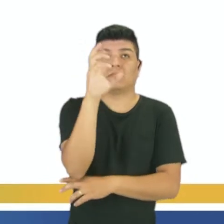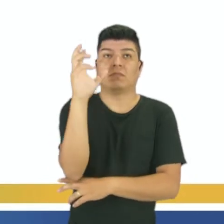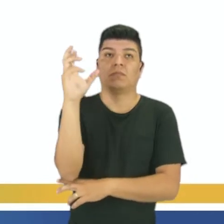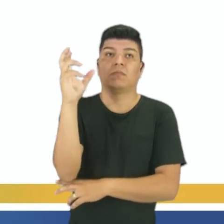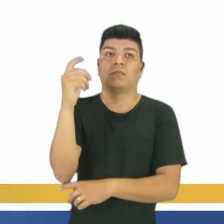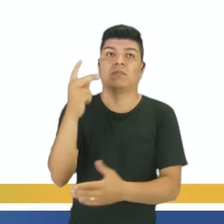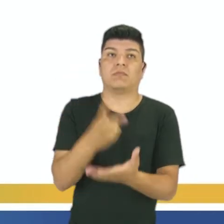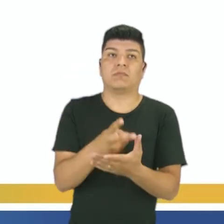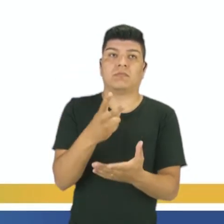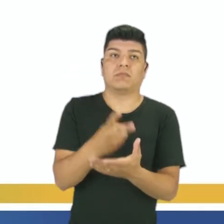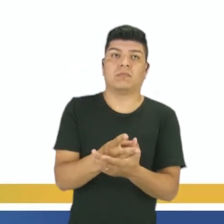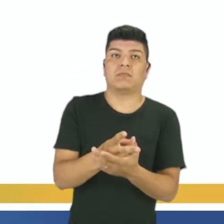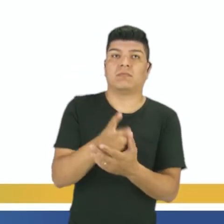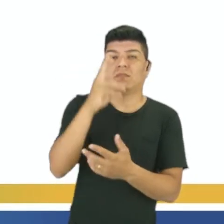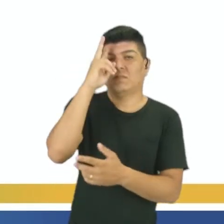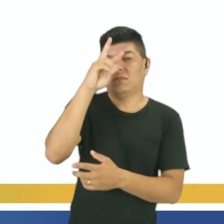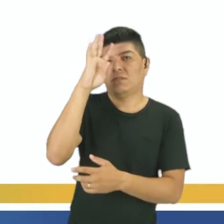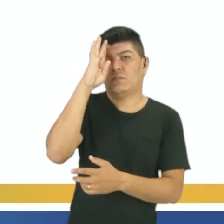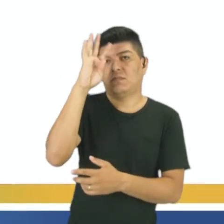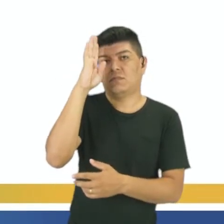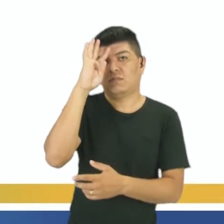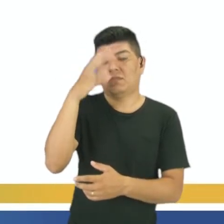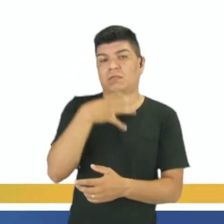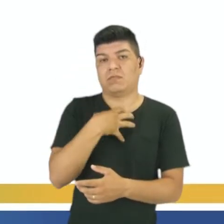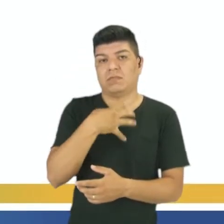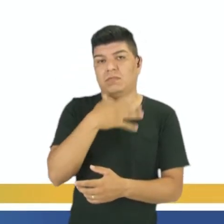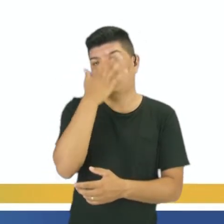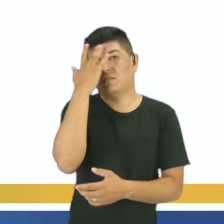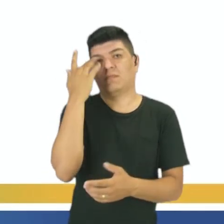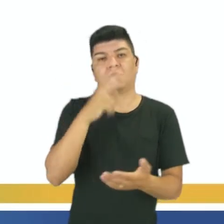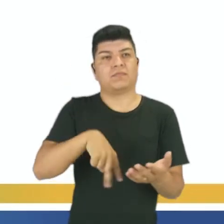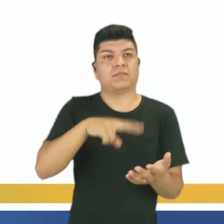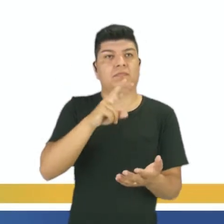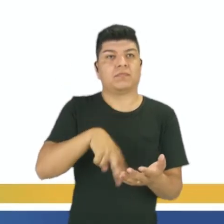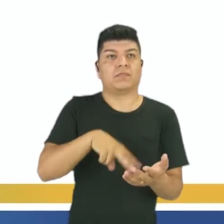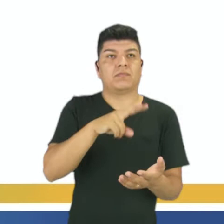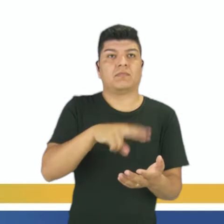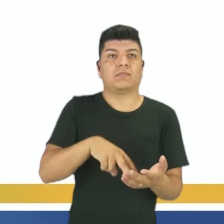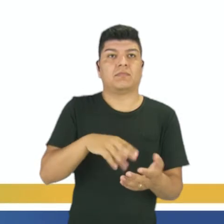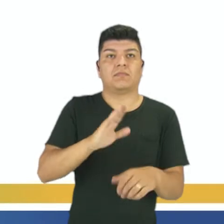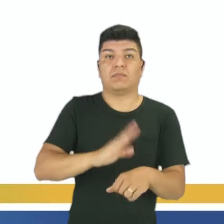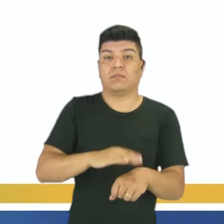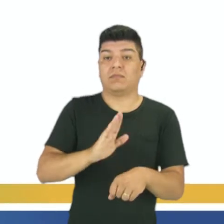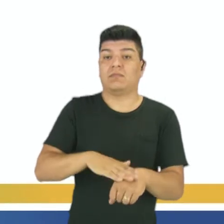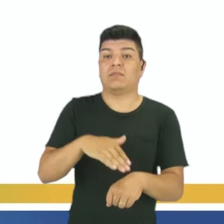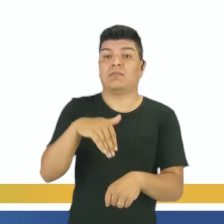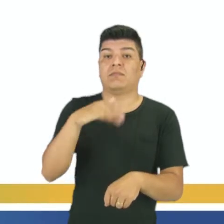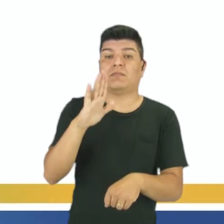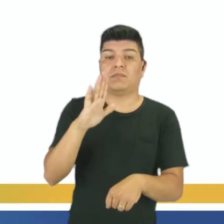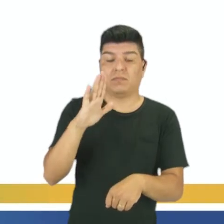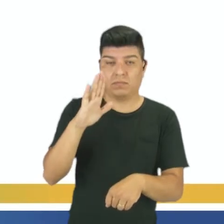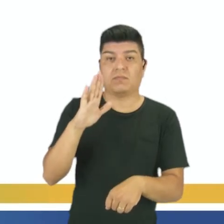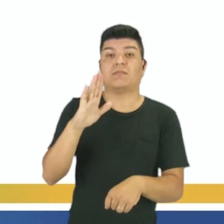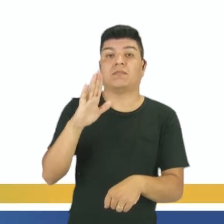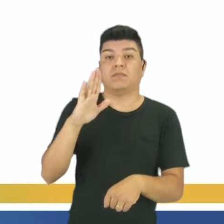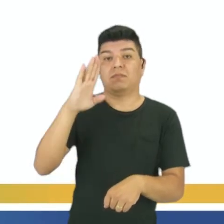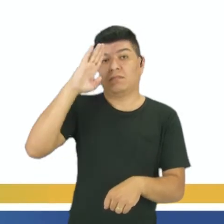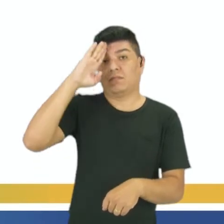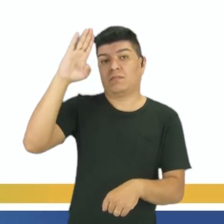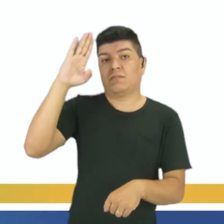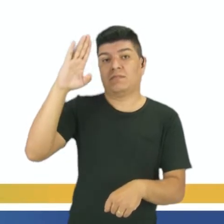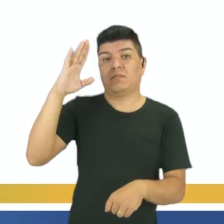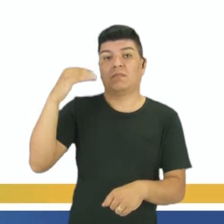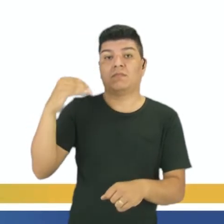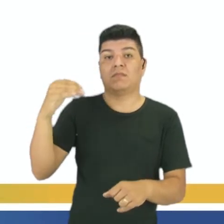sempre ensaística, reflexiva, provocando isso no leitor. E a maior intenção do bom cronista é